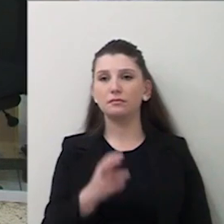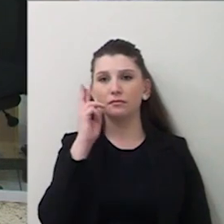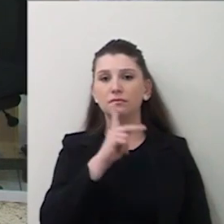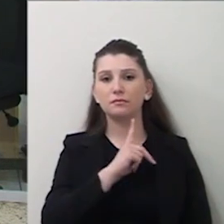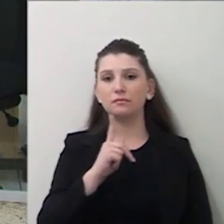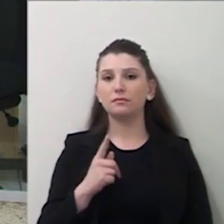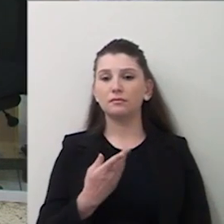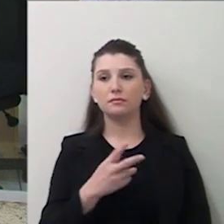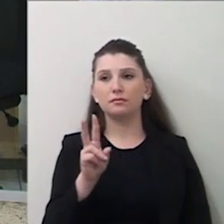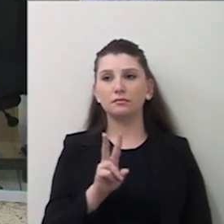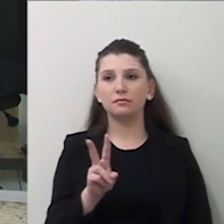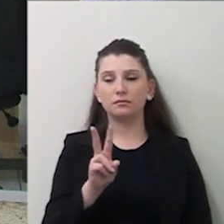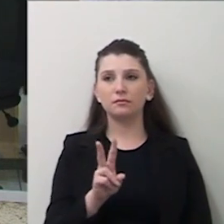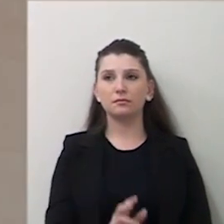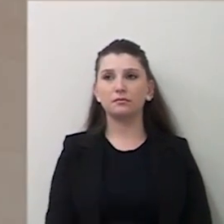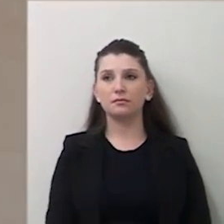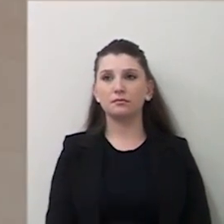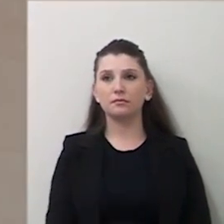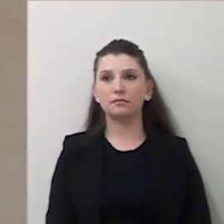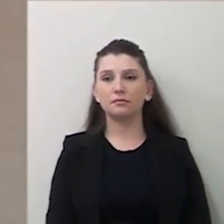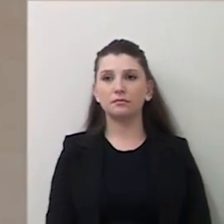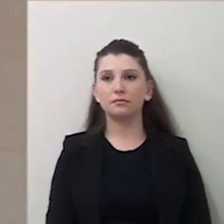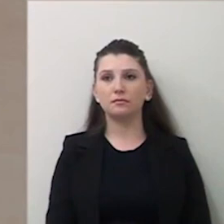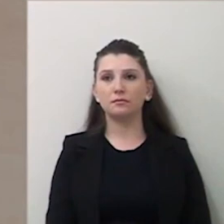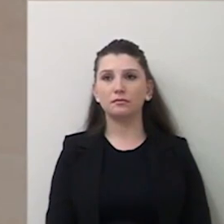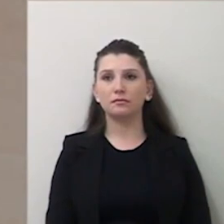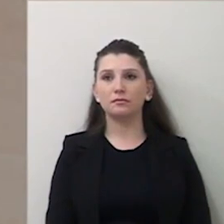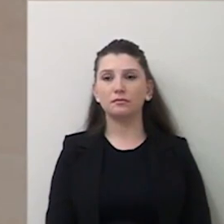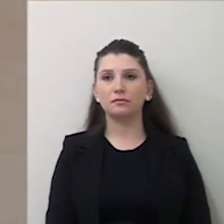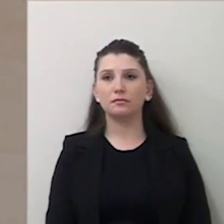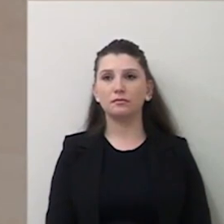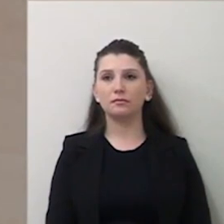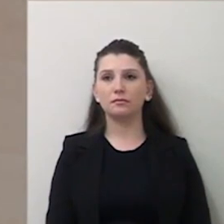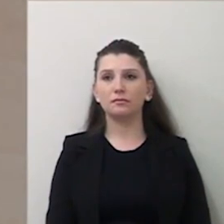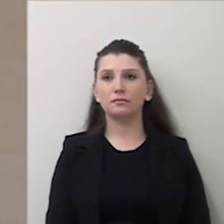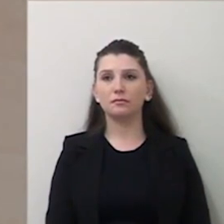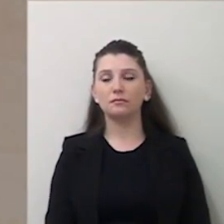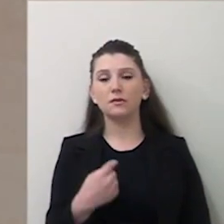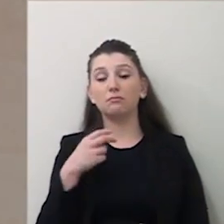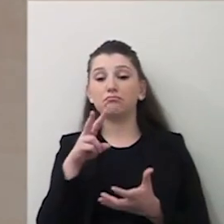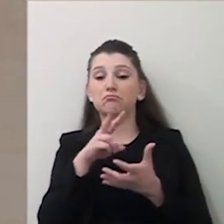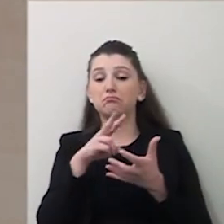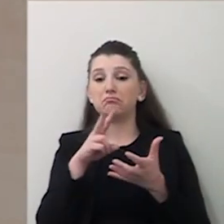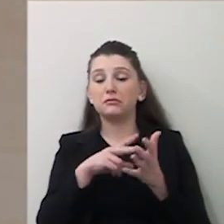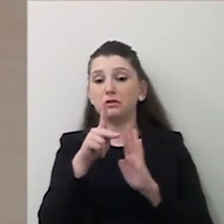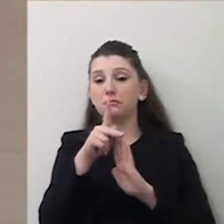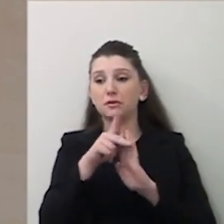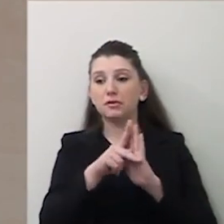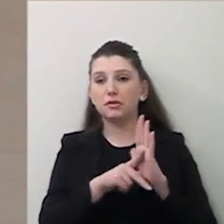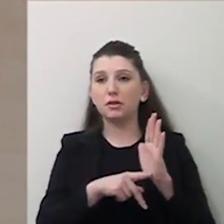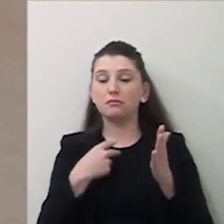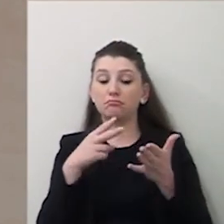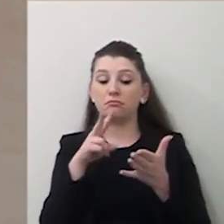dois mandatos entre 2009 e 2012 entre 2013 e 2016 Tati foi a mais jovem mulher vereadora Eleita e